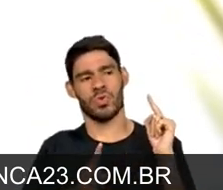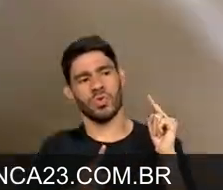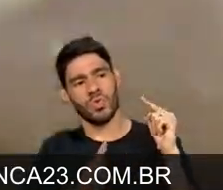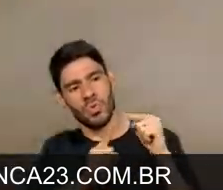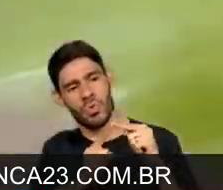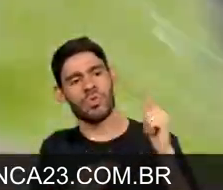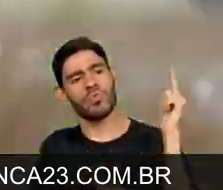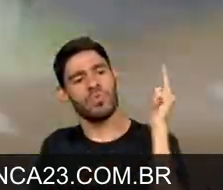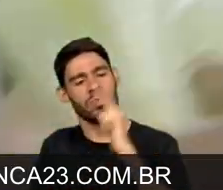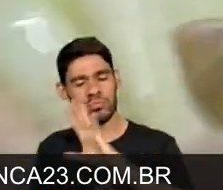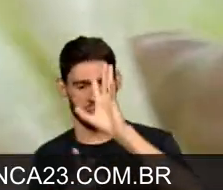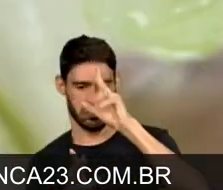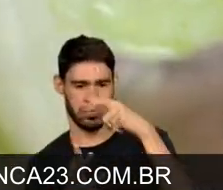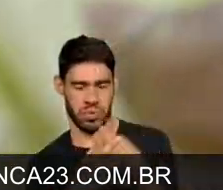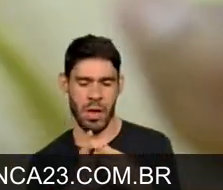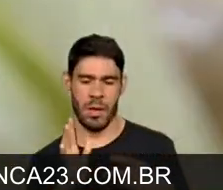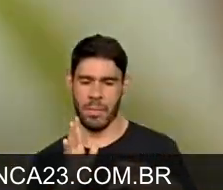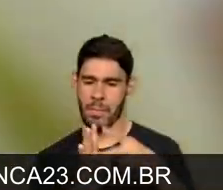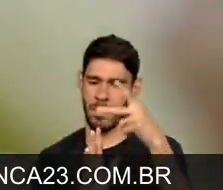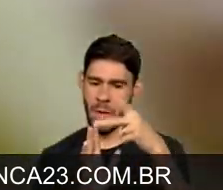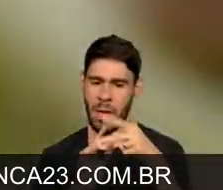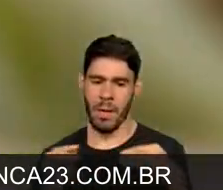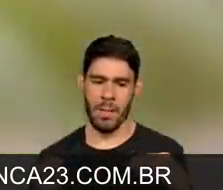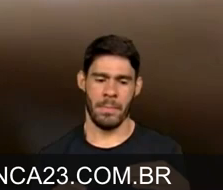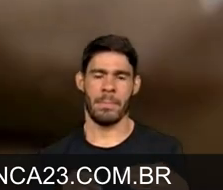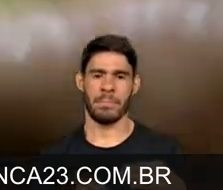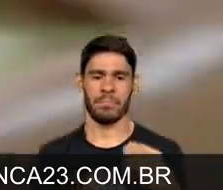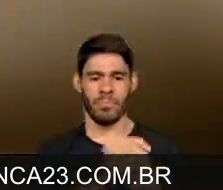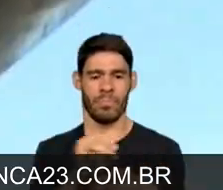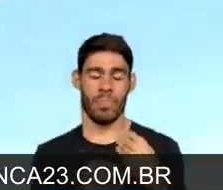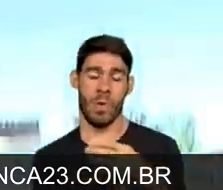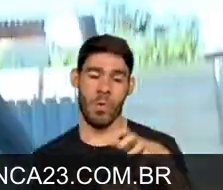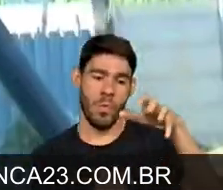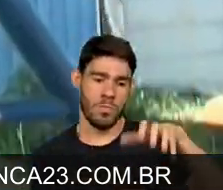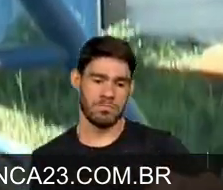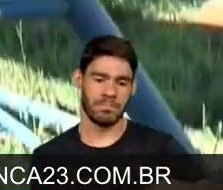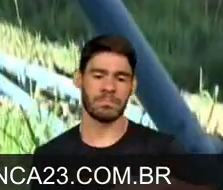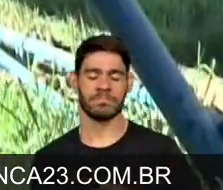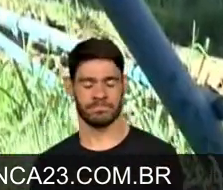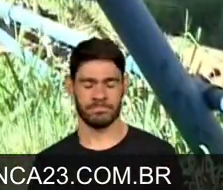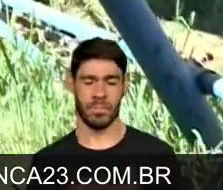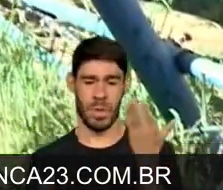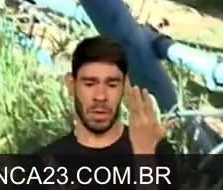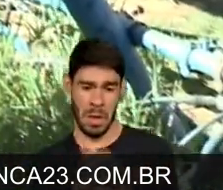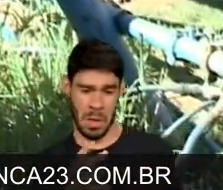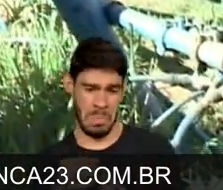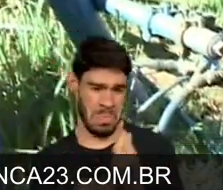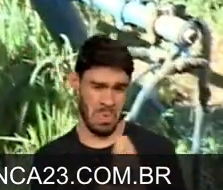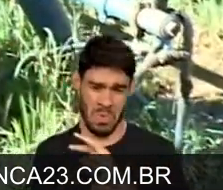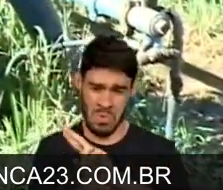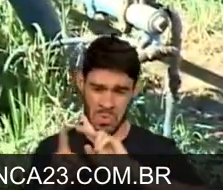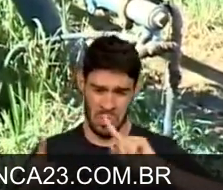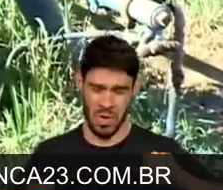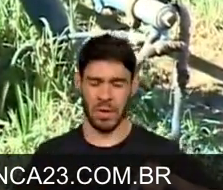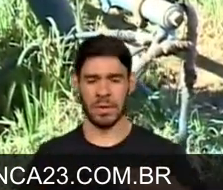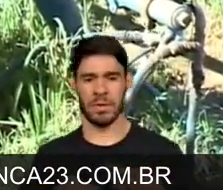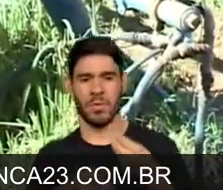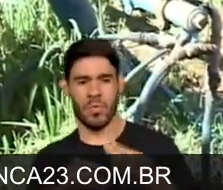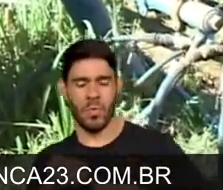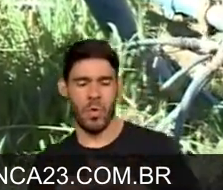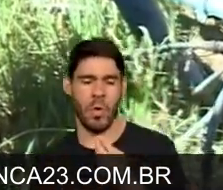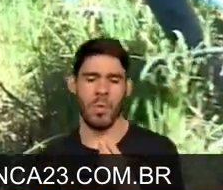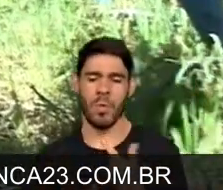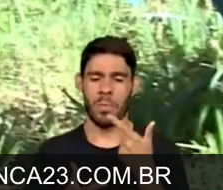metas estabelecidas pela portaria do Ministério do Desenvolvimento Regional. As perdas acontecem de diferentes maneiras, como